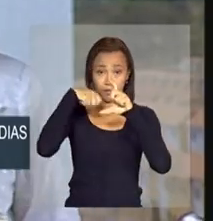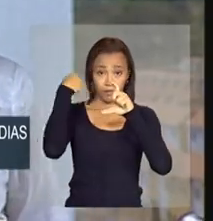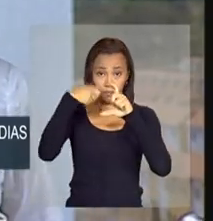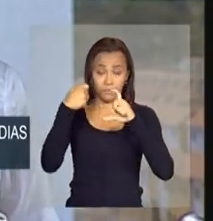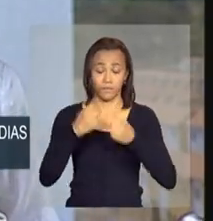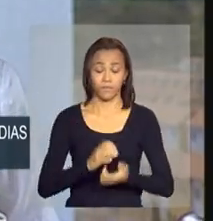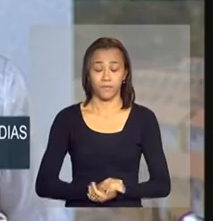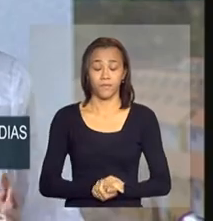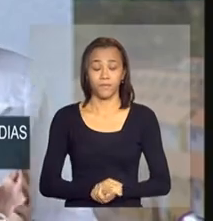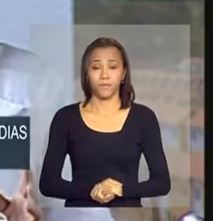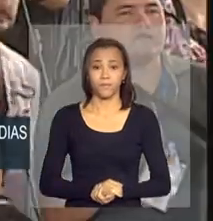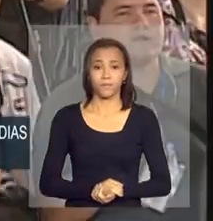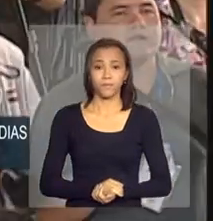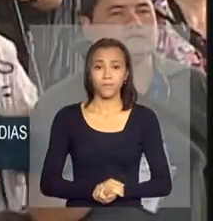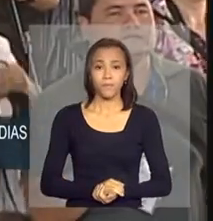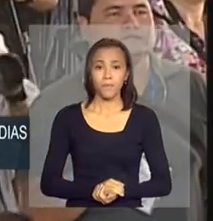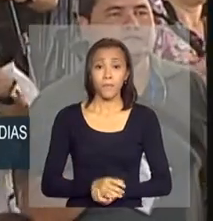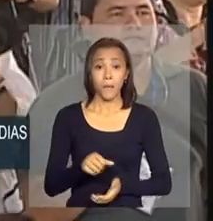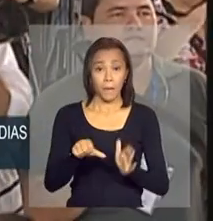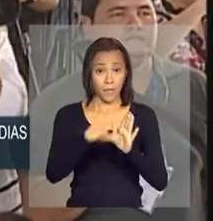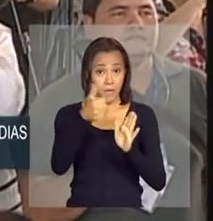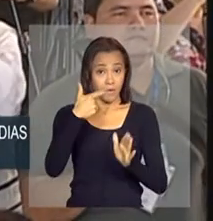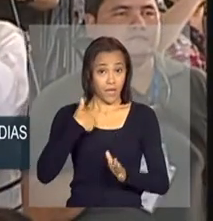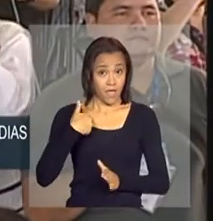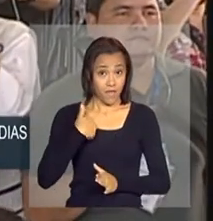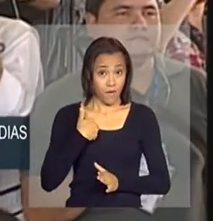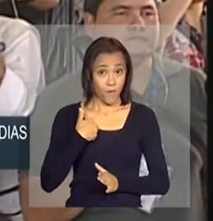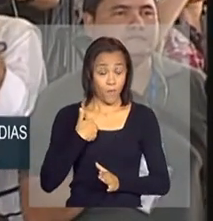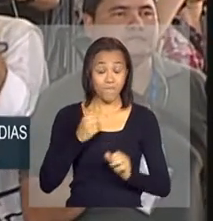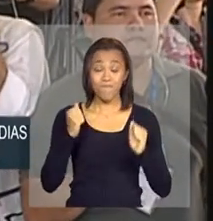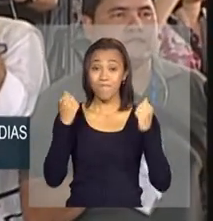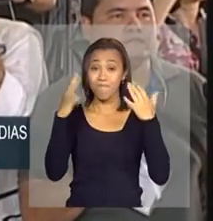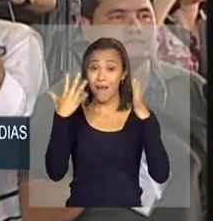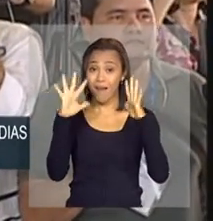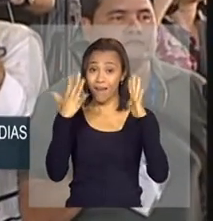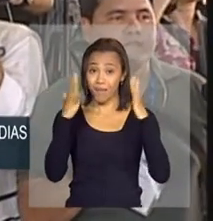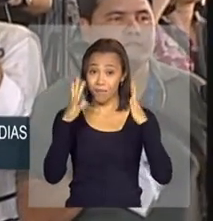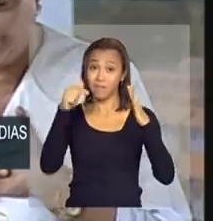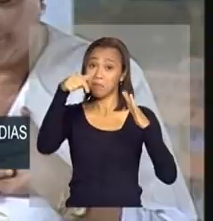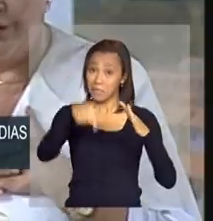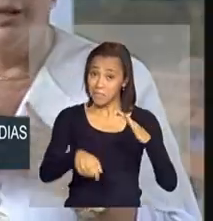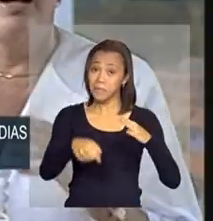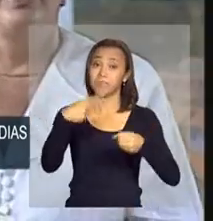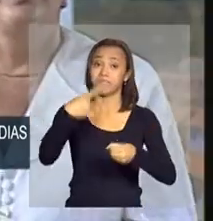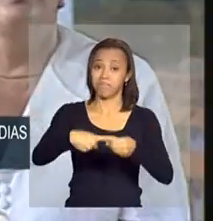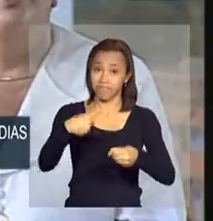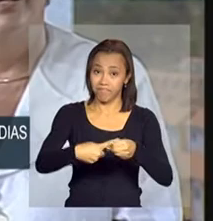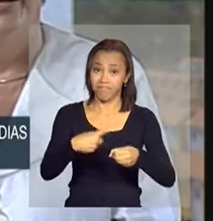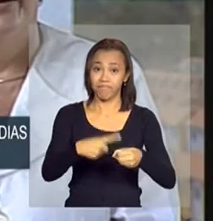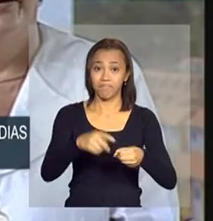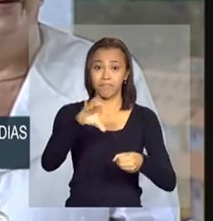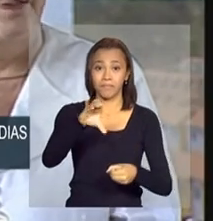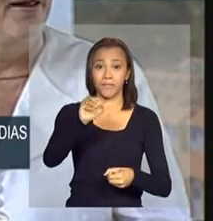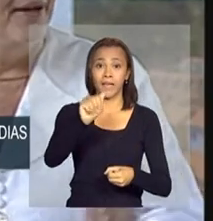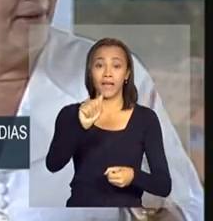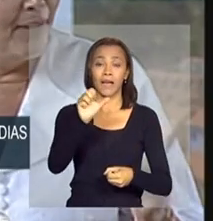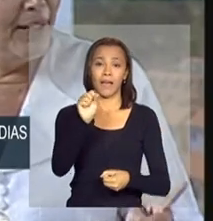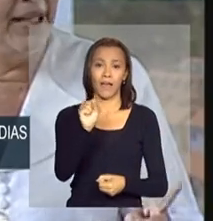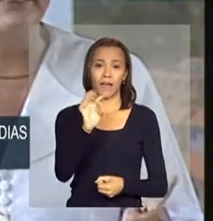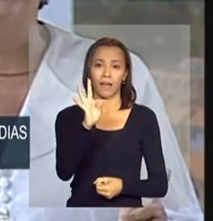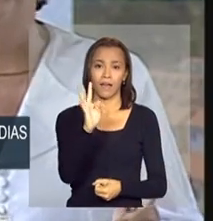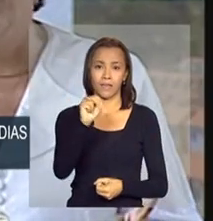e o primeiro eu vou dar meus parabéns a Castanhal em